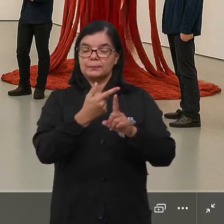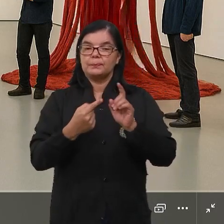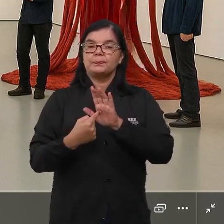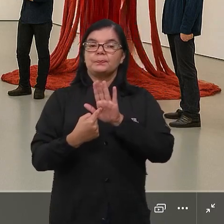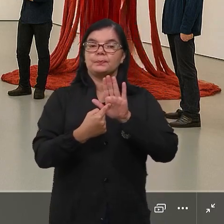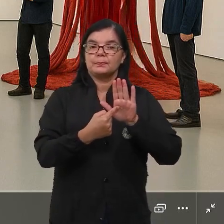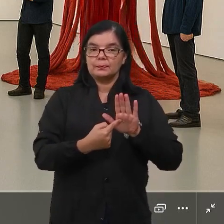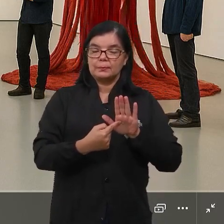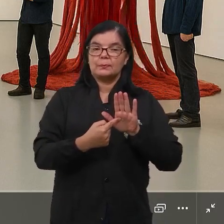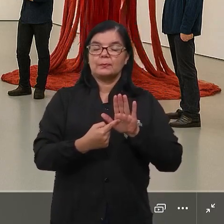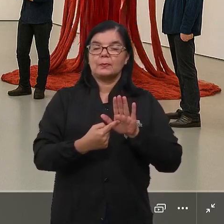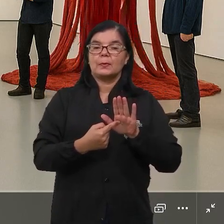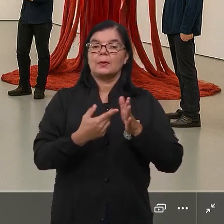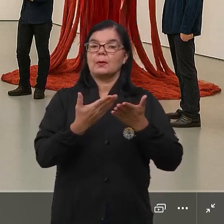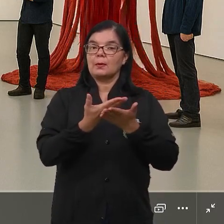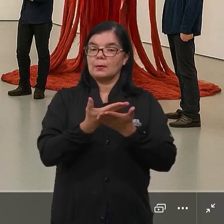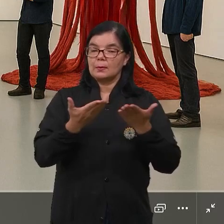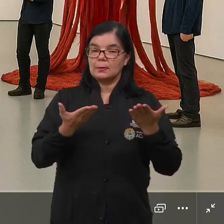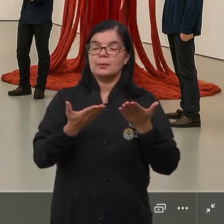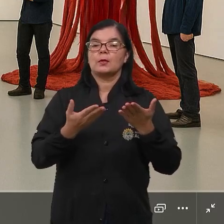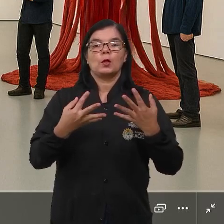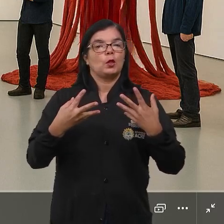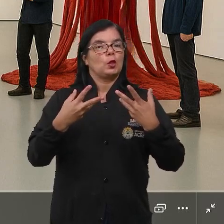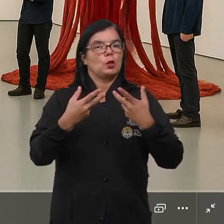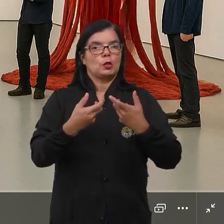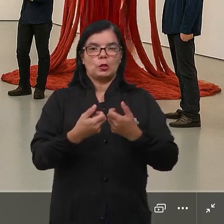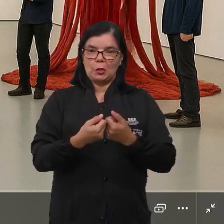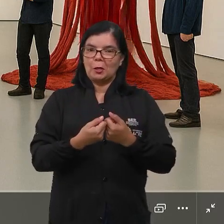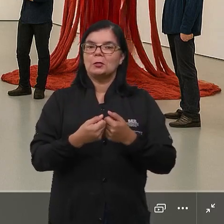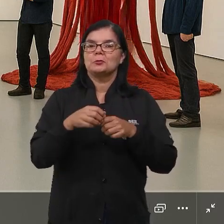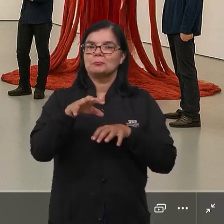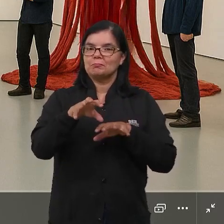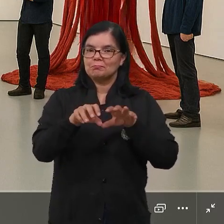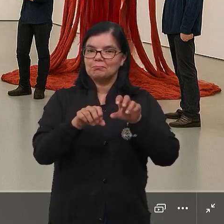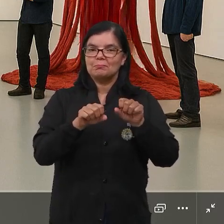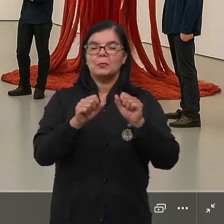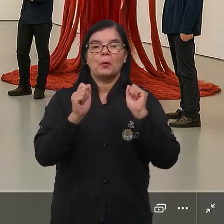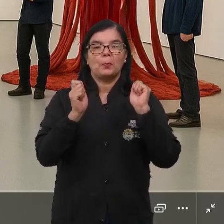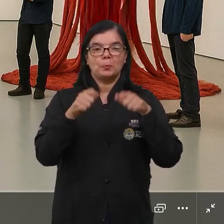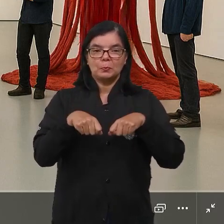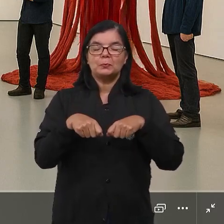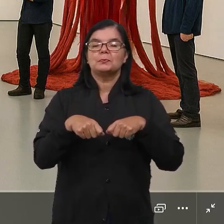exposição. E ela é totalmente sensitiva, né?